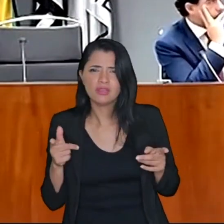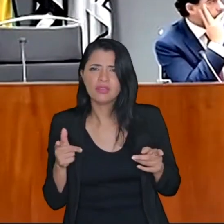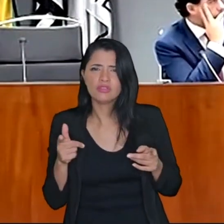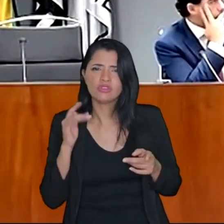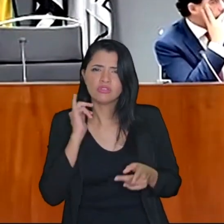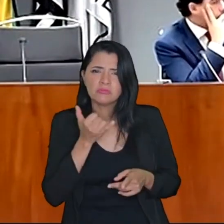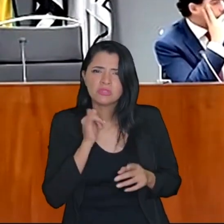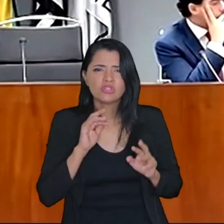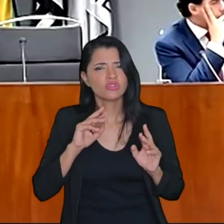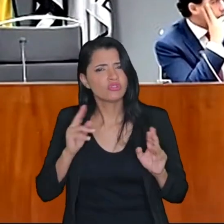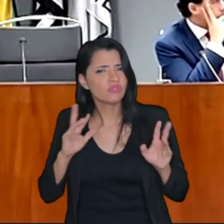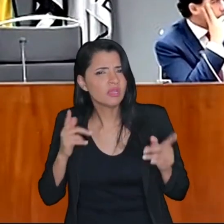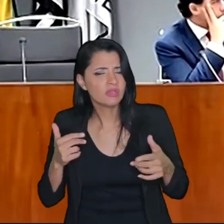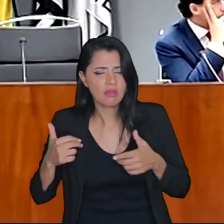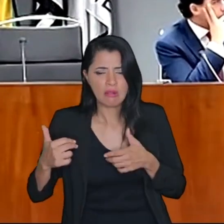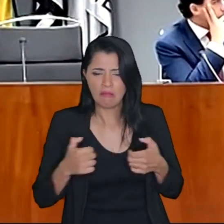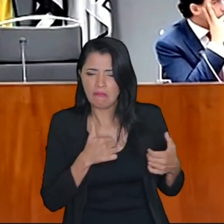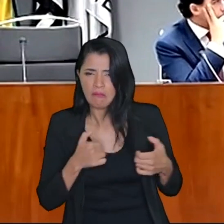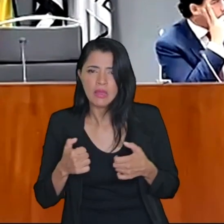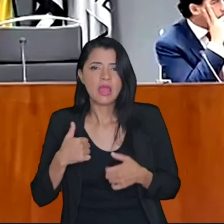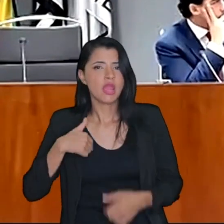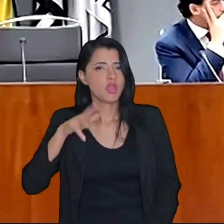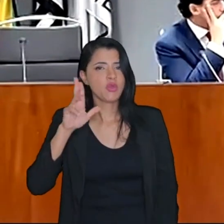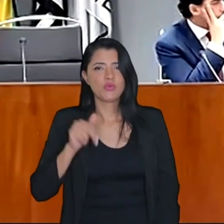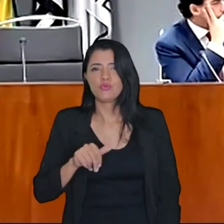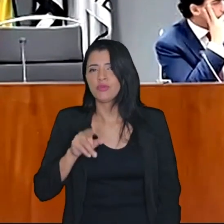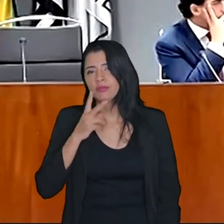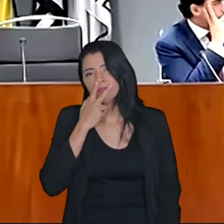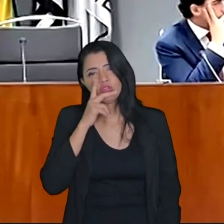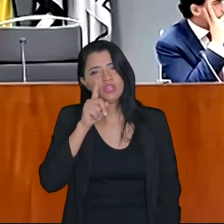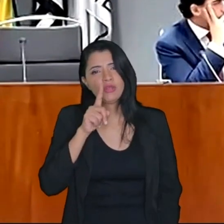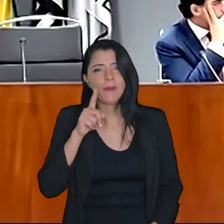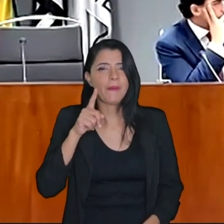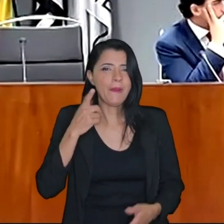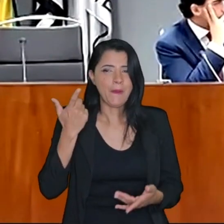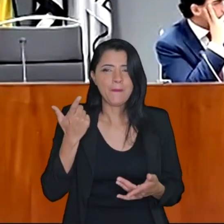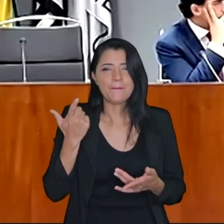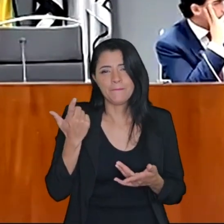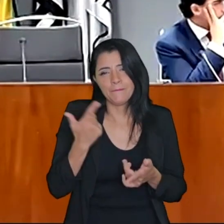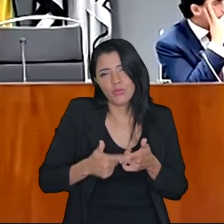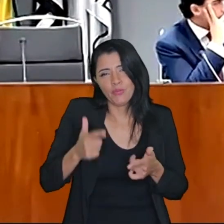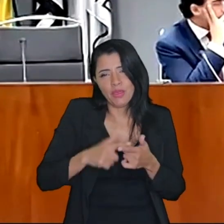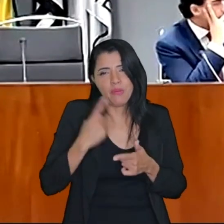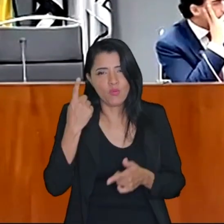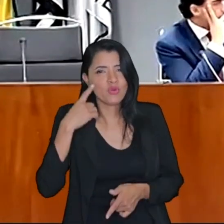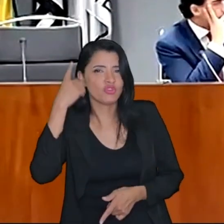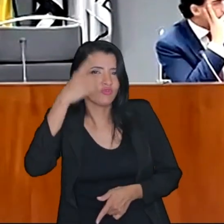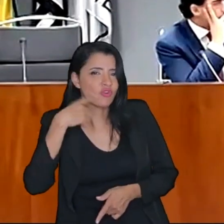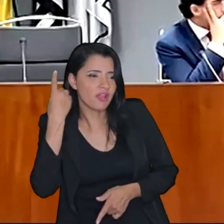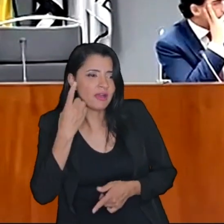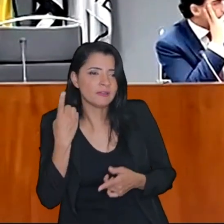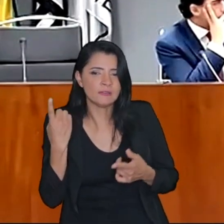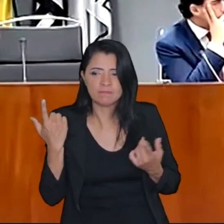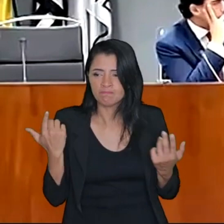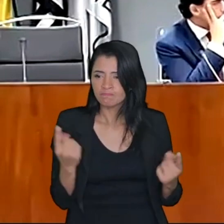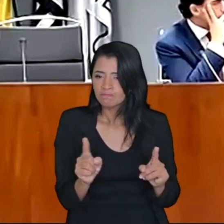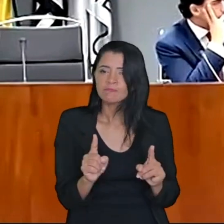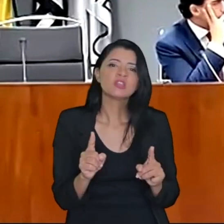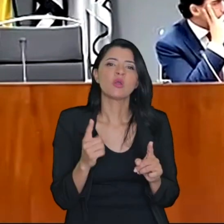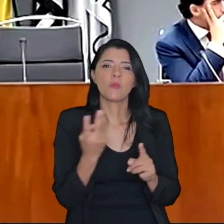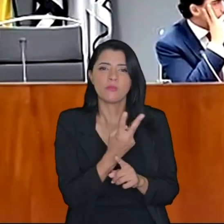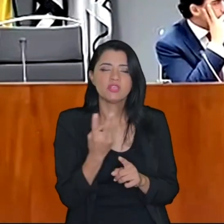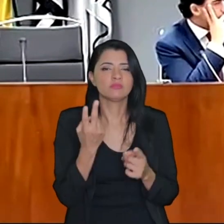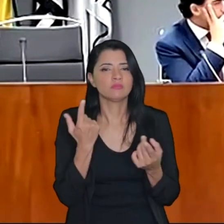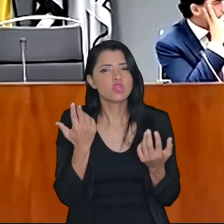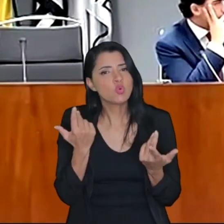versões conflitantes. Eu nunca achei um problema um advogado advogar para mais de um colaborador que tragam a mesma versão. Aí não há